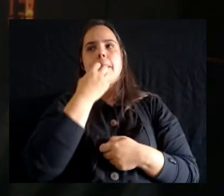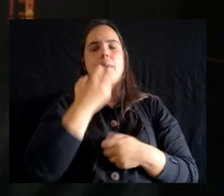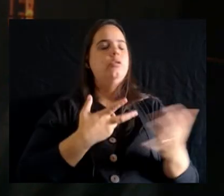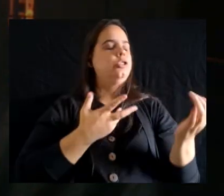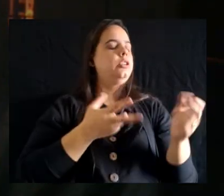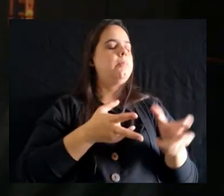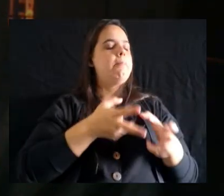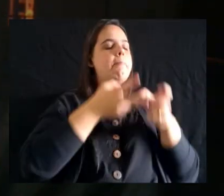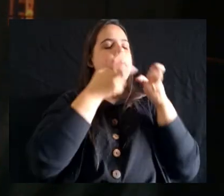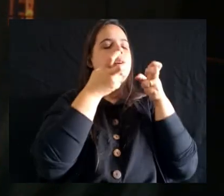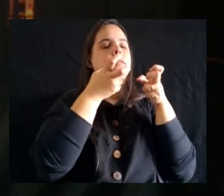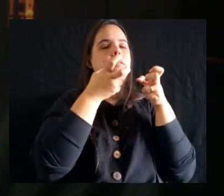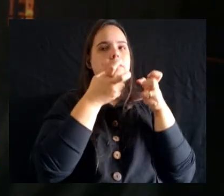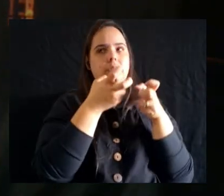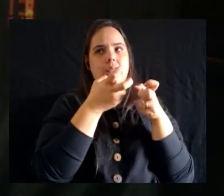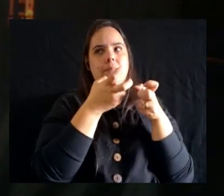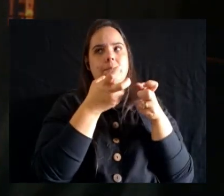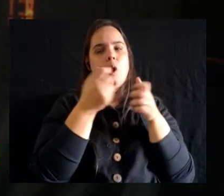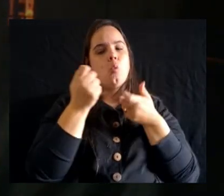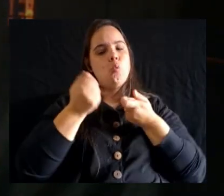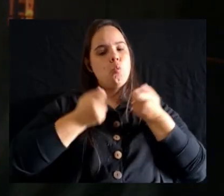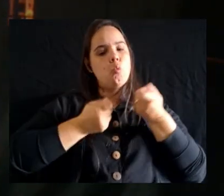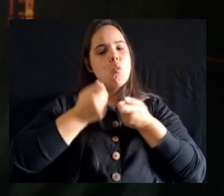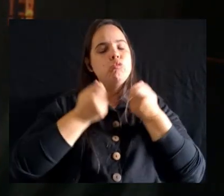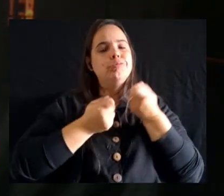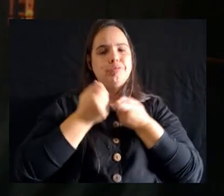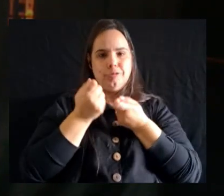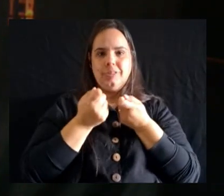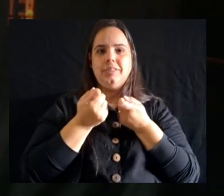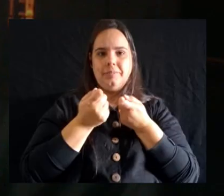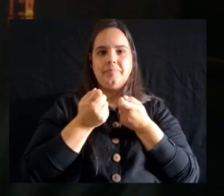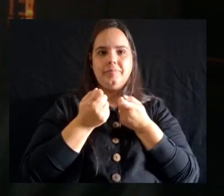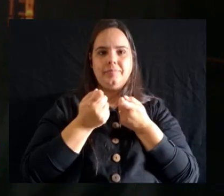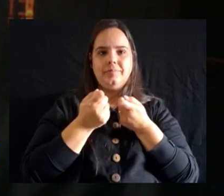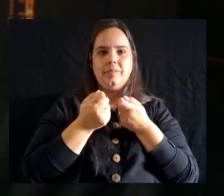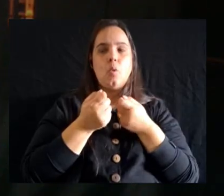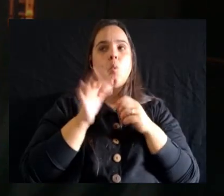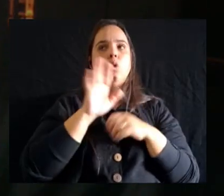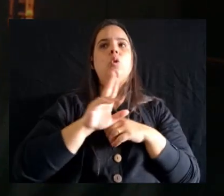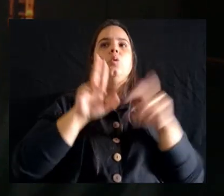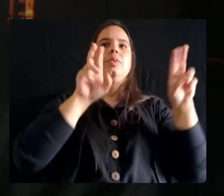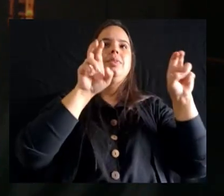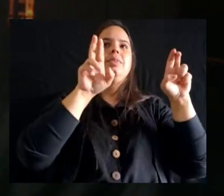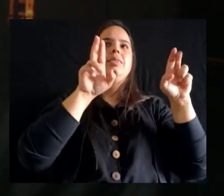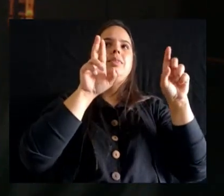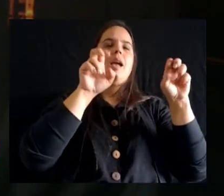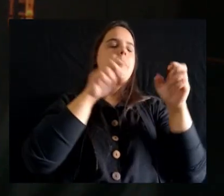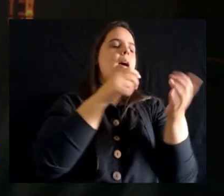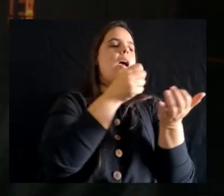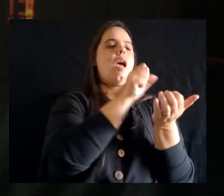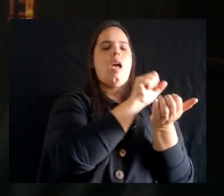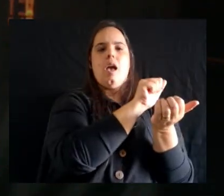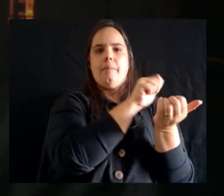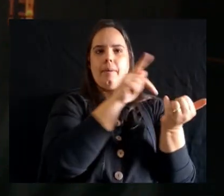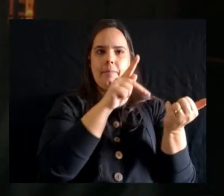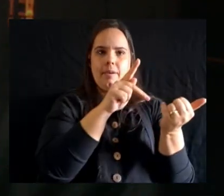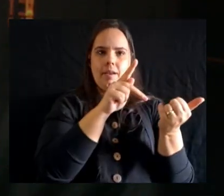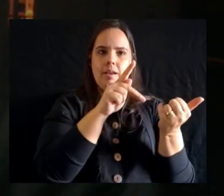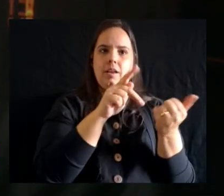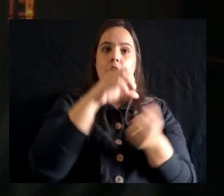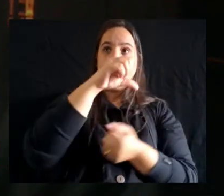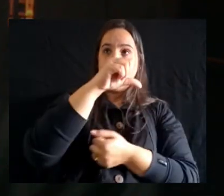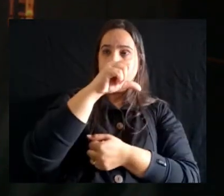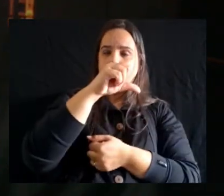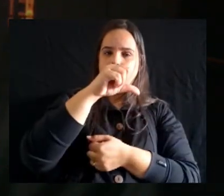mais equilíbrio, de repente, quando a gente fala de aplicativos. Combinado? Agora, pontualmente 9 horas, a gente vai entregando. A Íria daqui a pouco